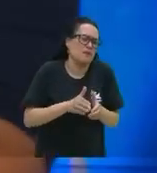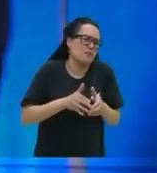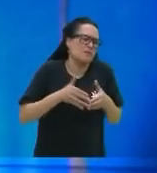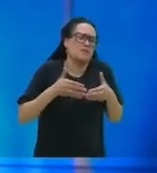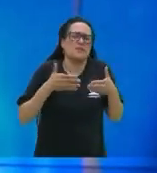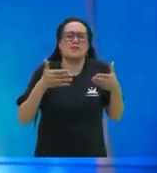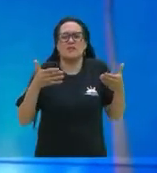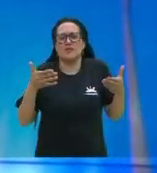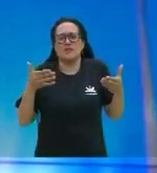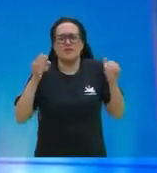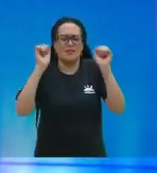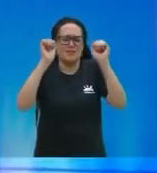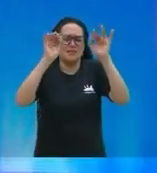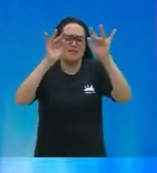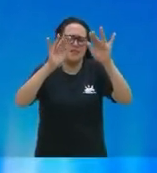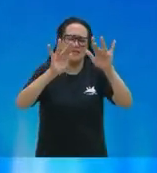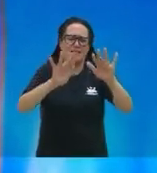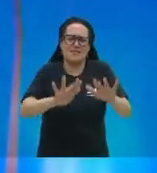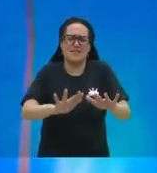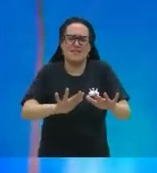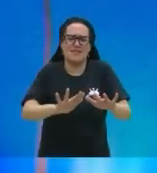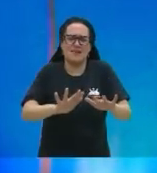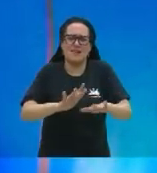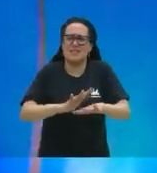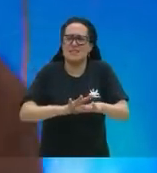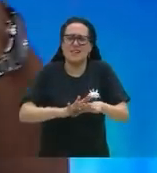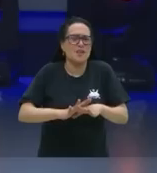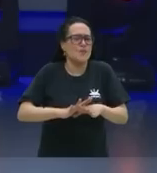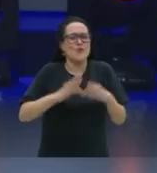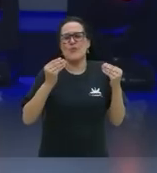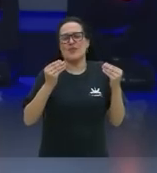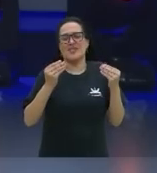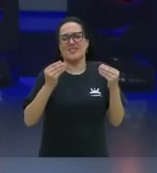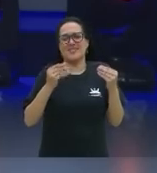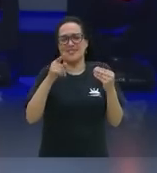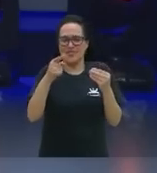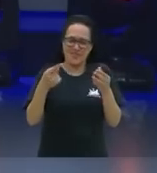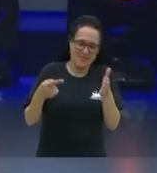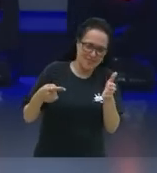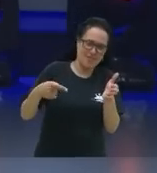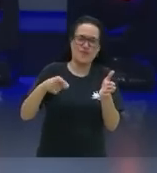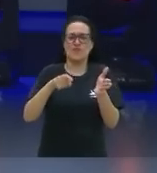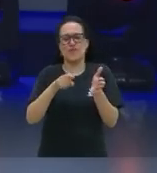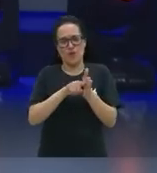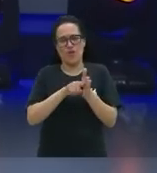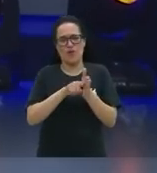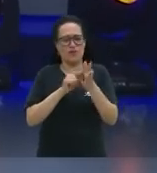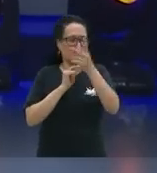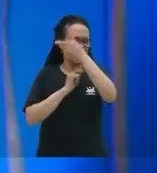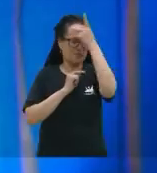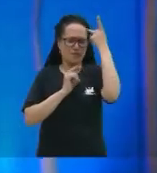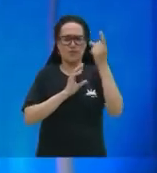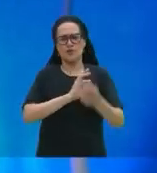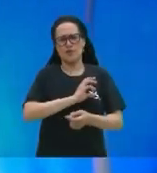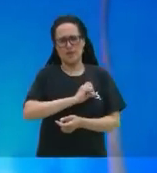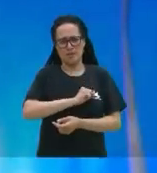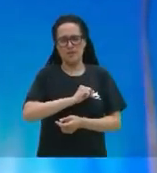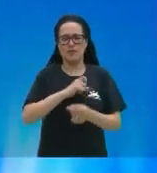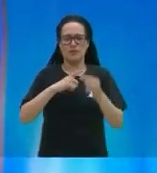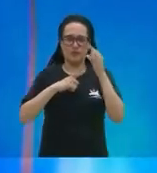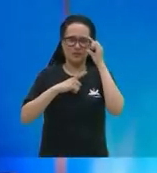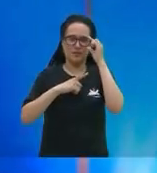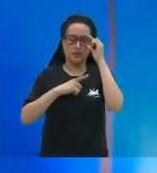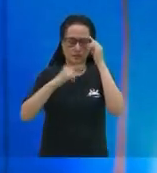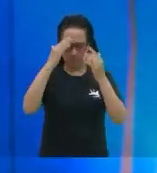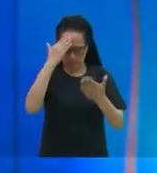As graças que Ele tem derramado é para que você volte a ser aquela pessoa amorosa, para acreditar na vida,